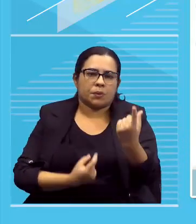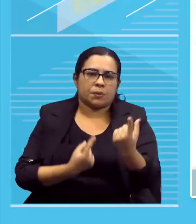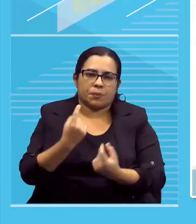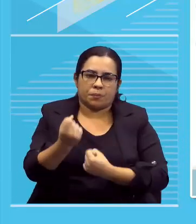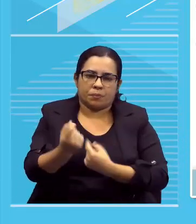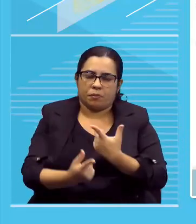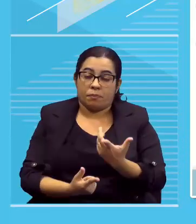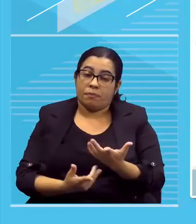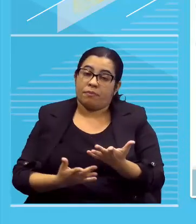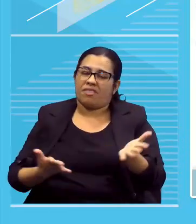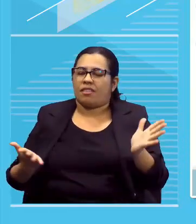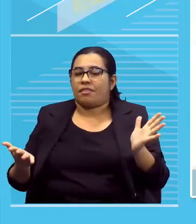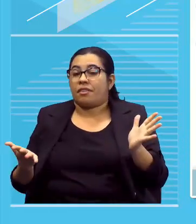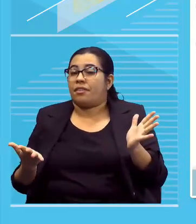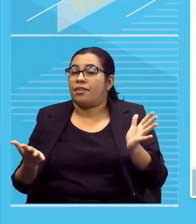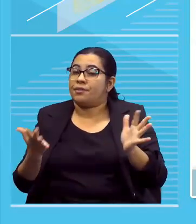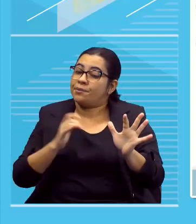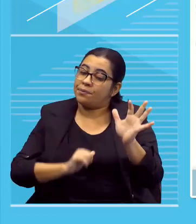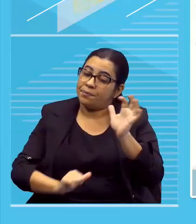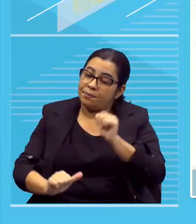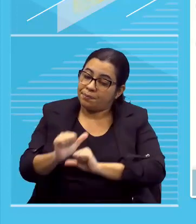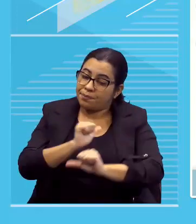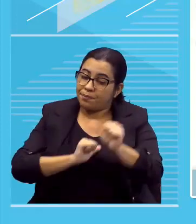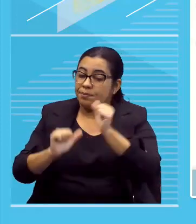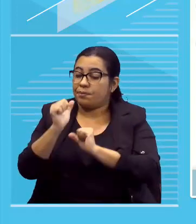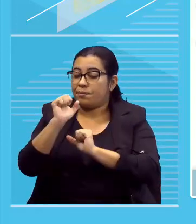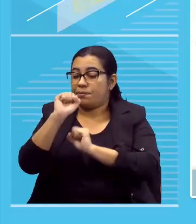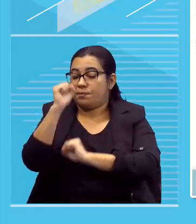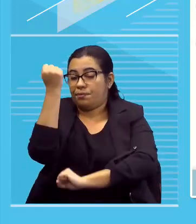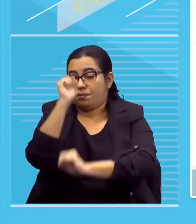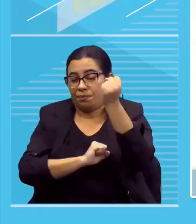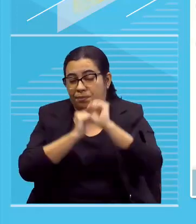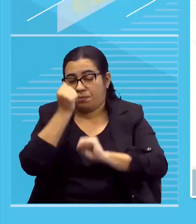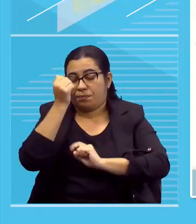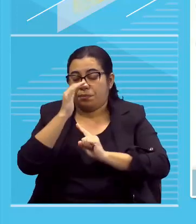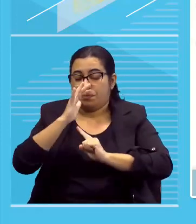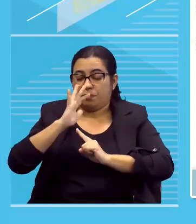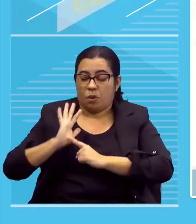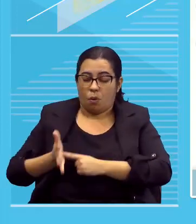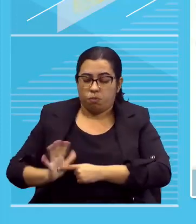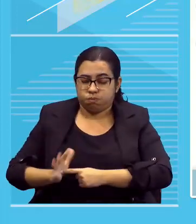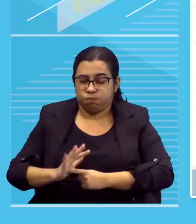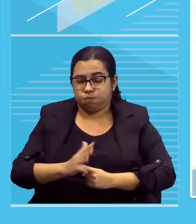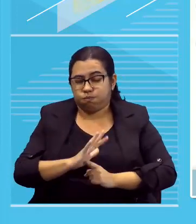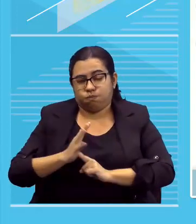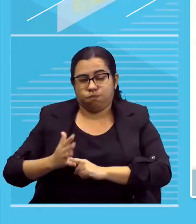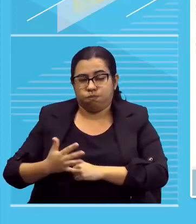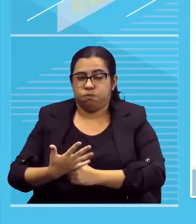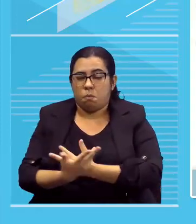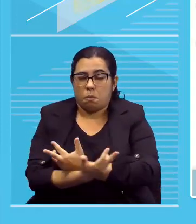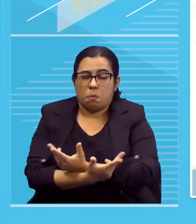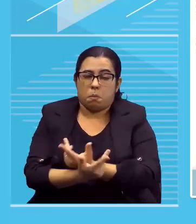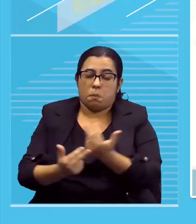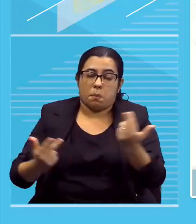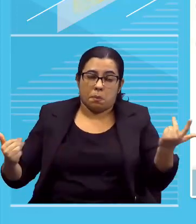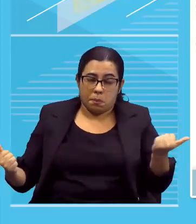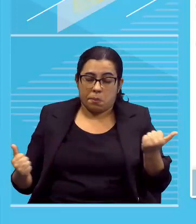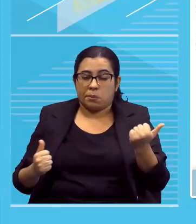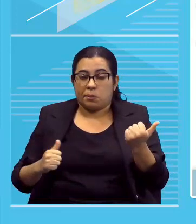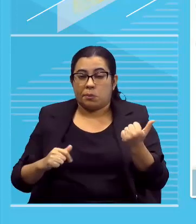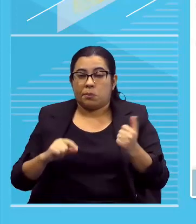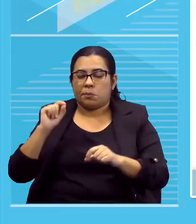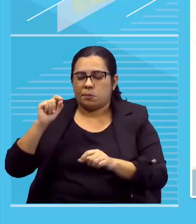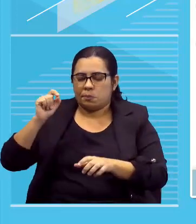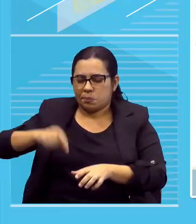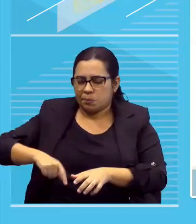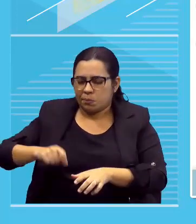mas aí não chegaram as máquinas os equipamentos surgiram plantações